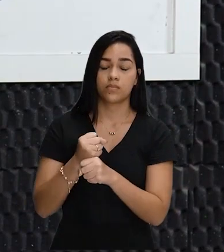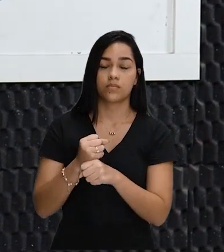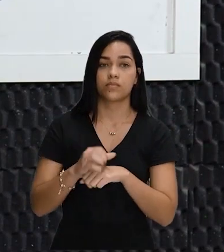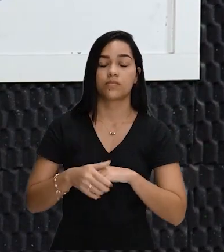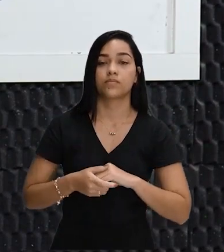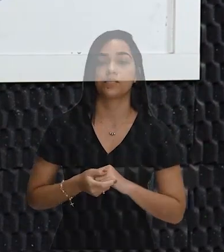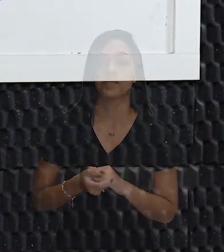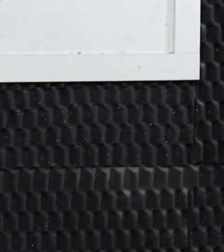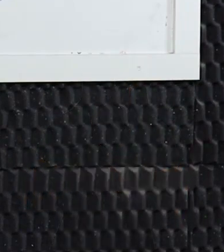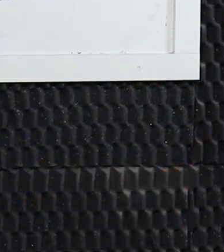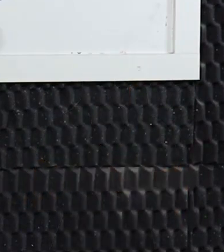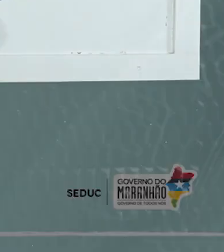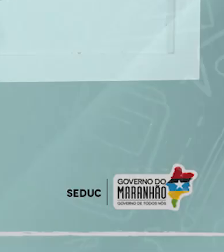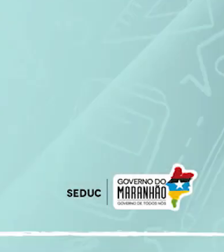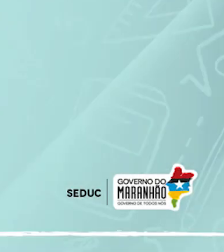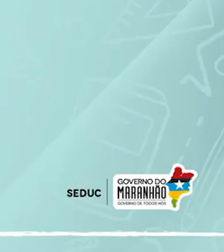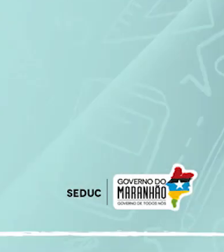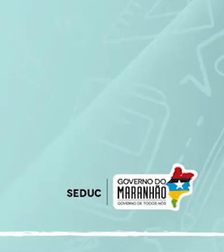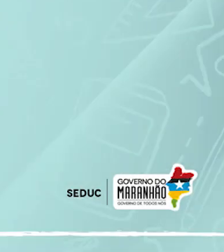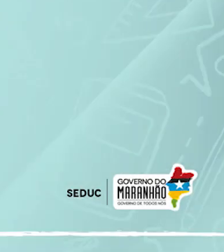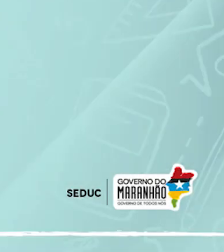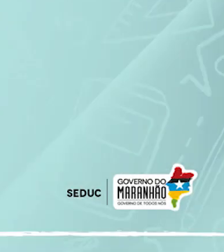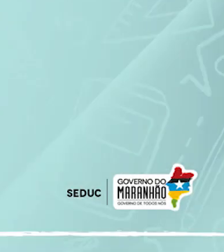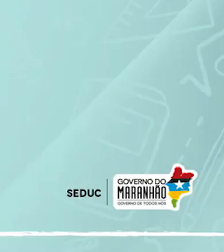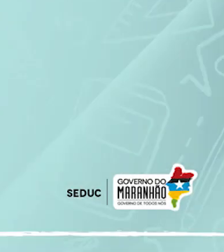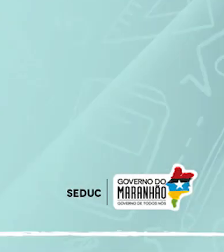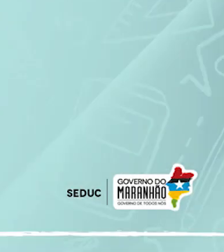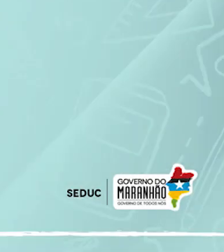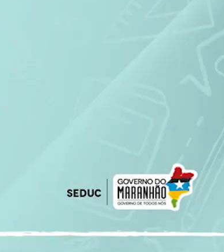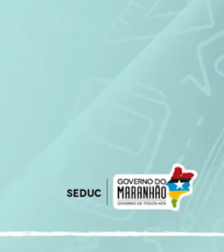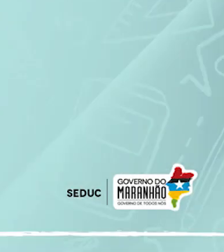27 somado com 81